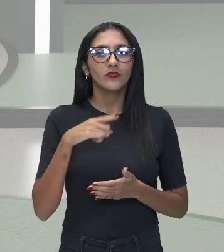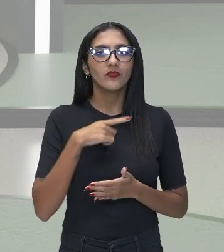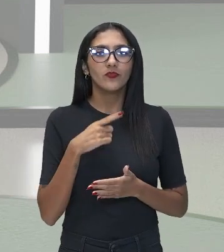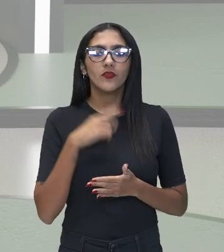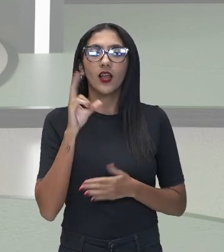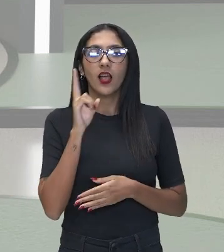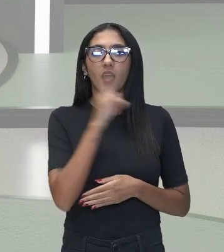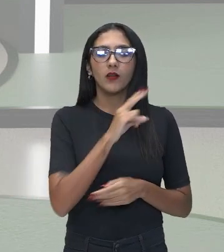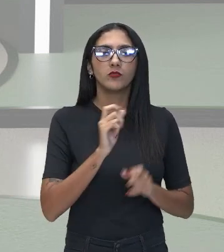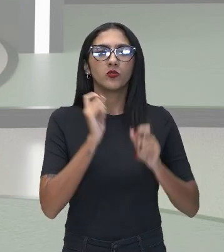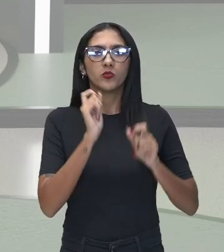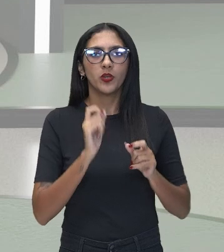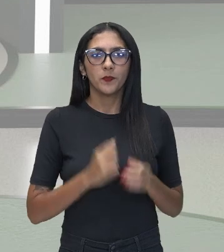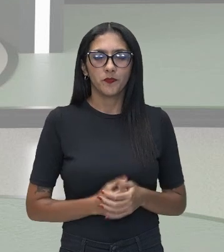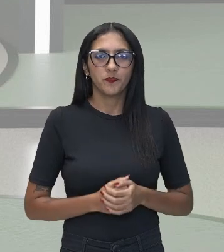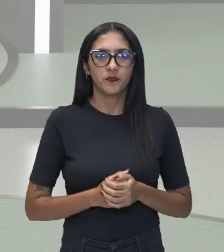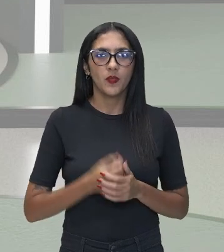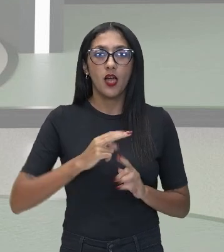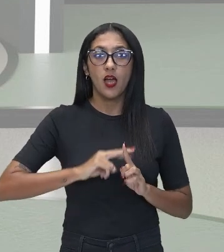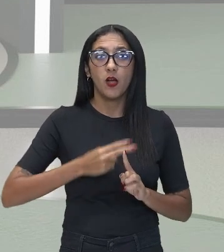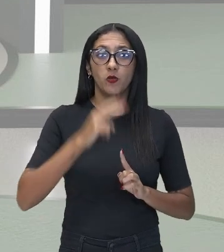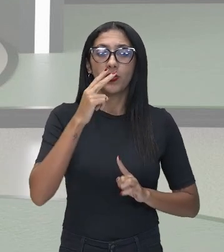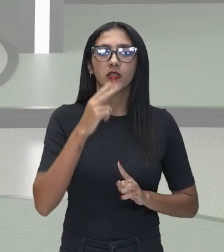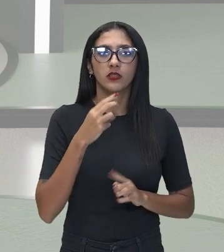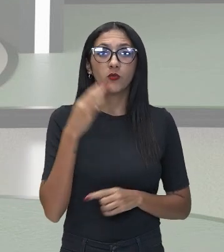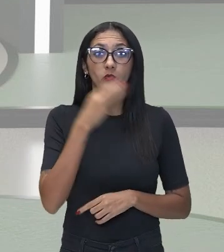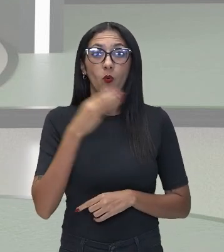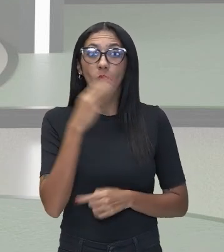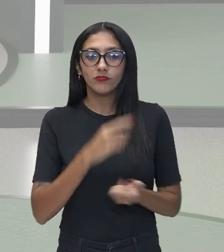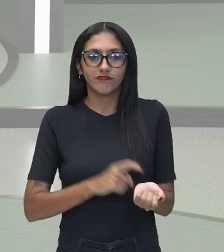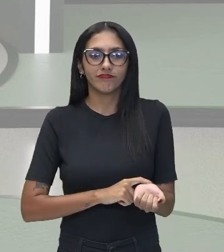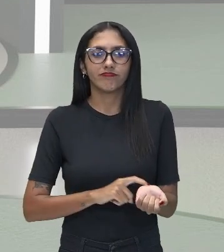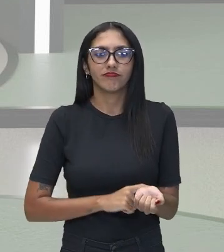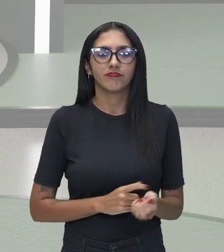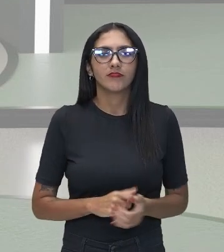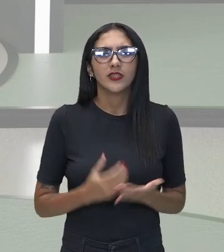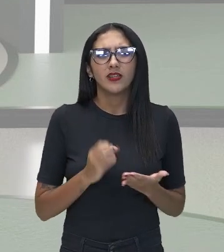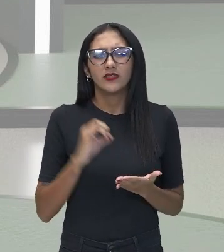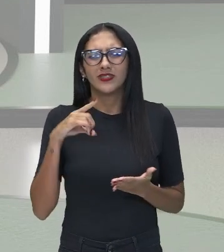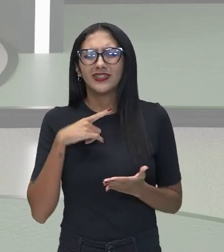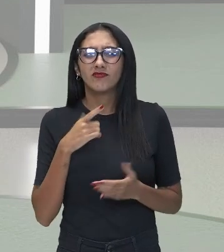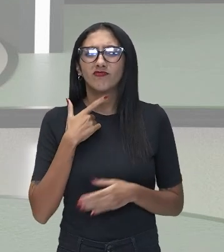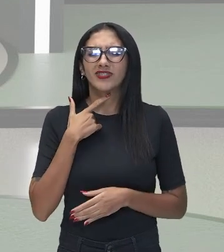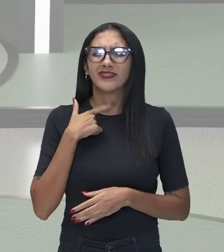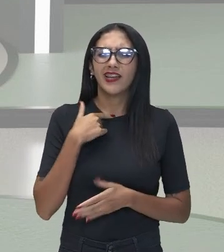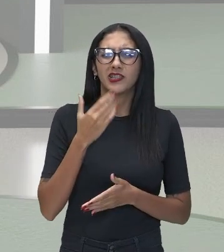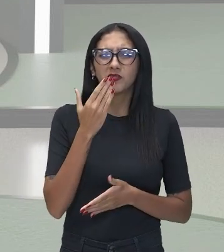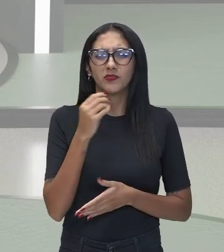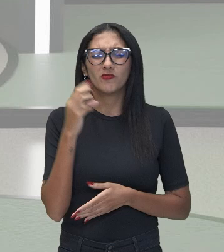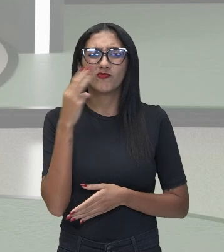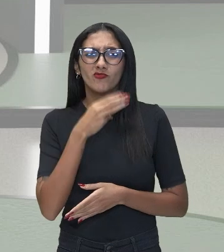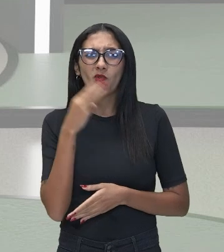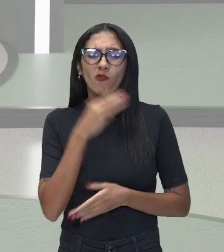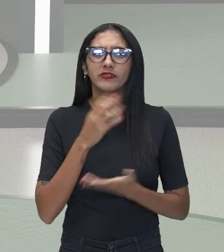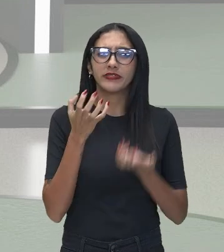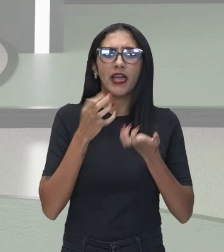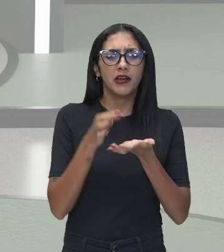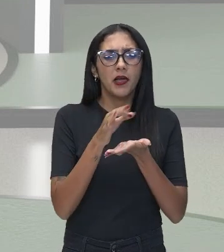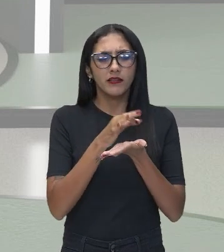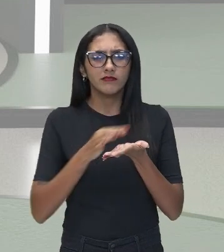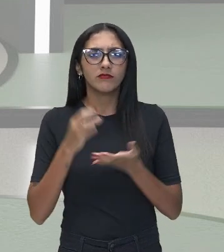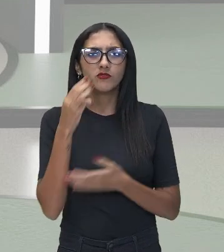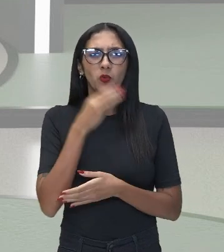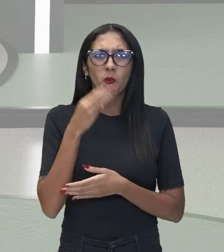a um aumento dos níveis de açúcar no sangue. Então, quando você está com aquela vontade de comer um doce, hoje eu quero um brigadeiro, hoje eu